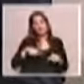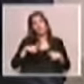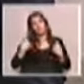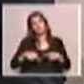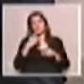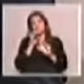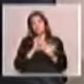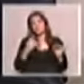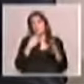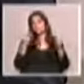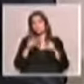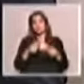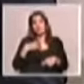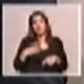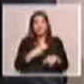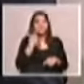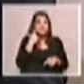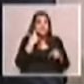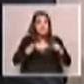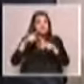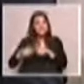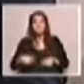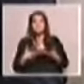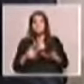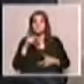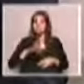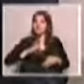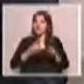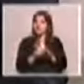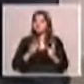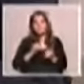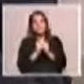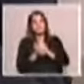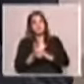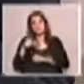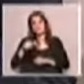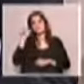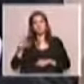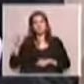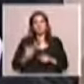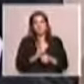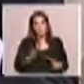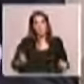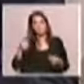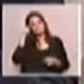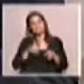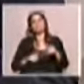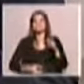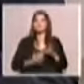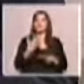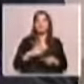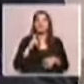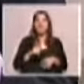queijos. Agora, é necessário que este queijo se adapte a esse tipo de consumidores. Exatamente. E por isso também está no projeto a criação das